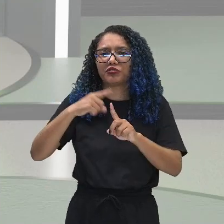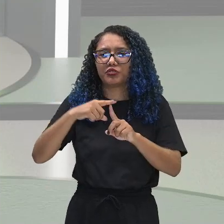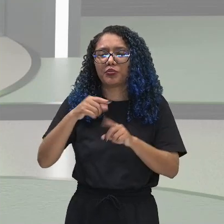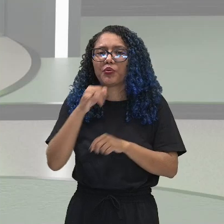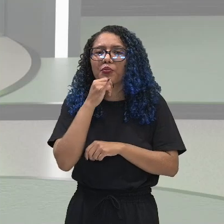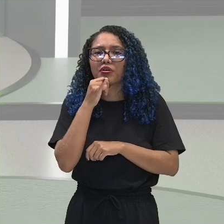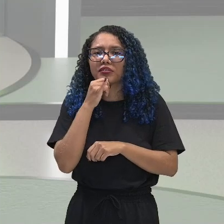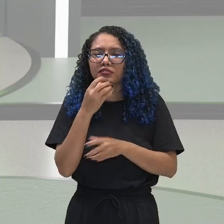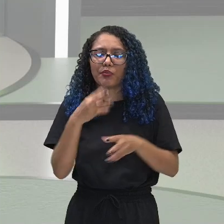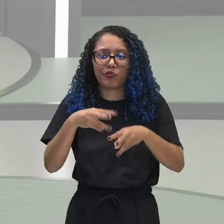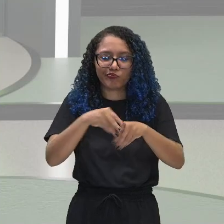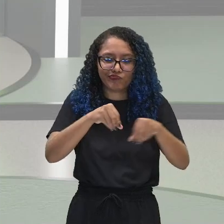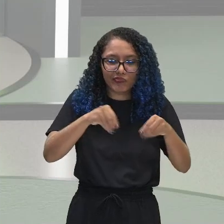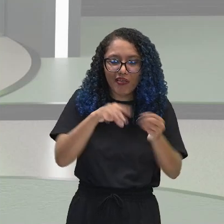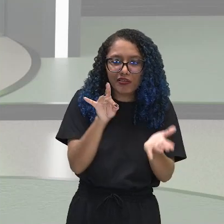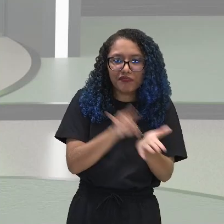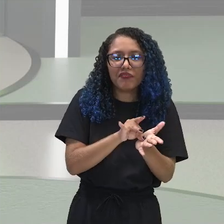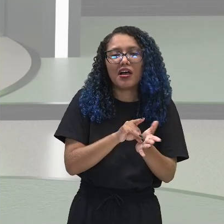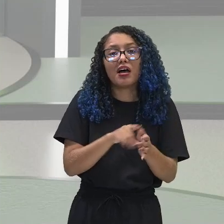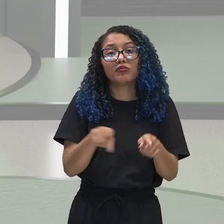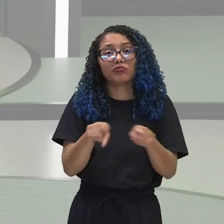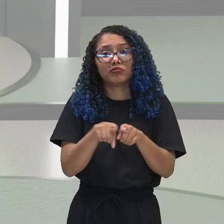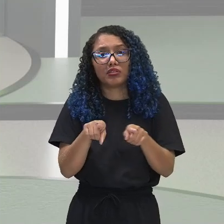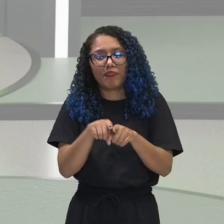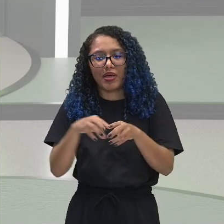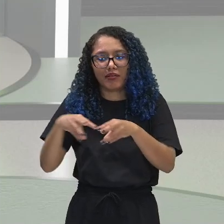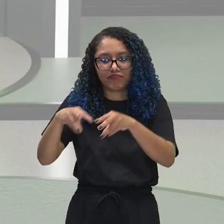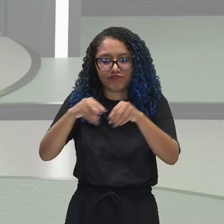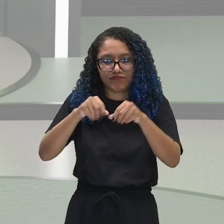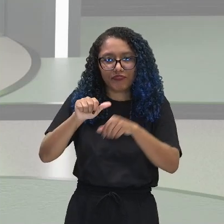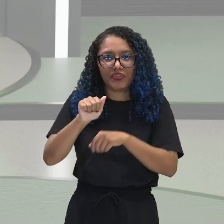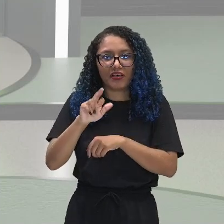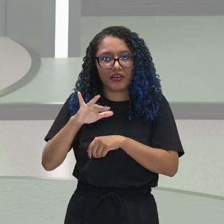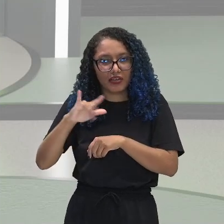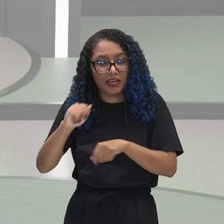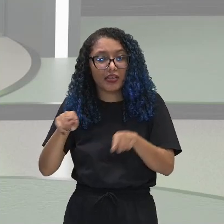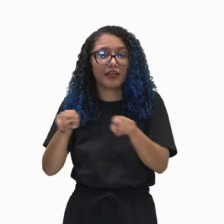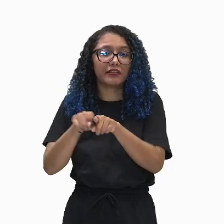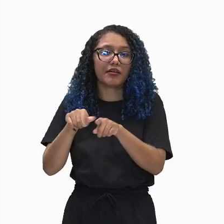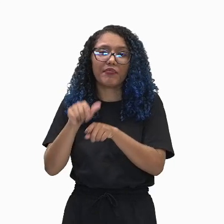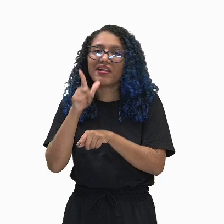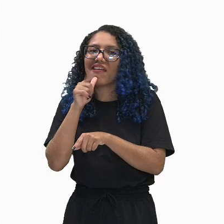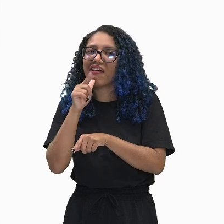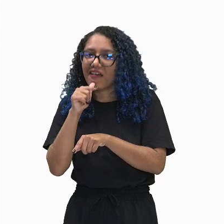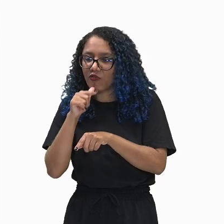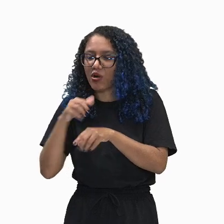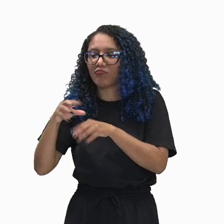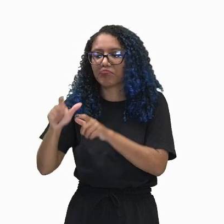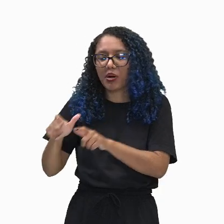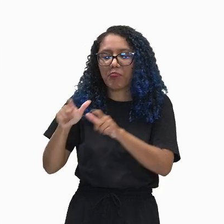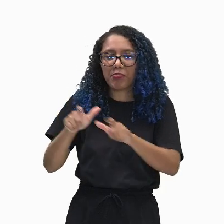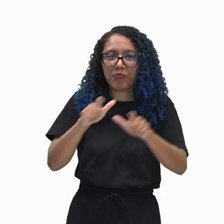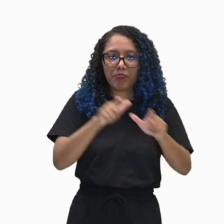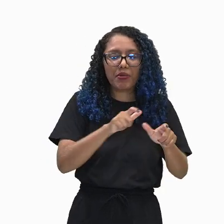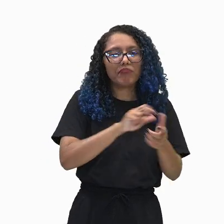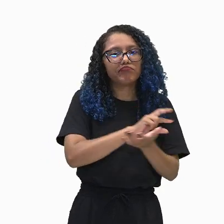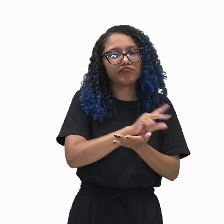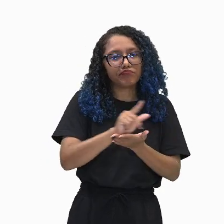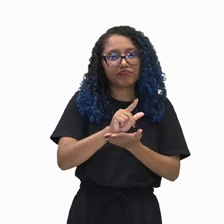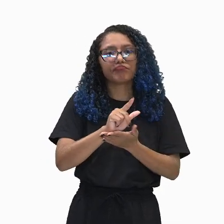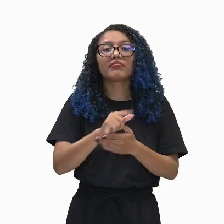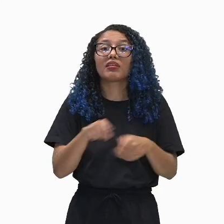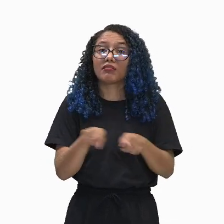substrato terroso, em substrato arenoso, como aquoso também, considerando que plantas também existem em meio